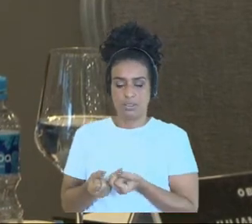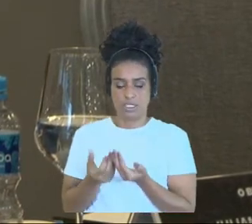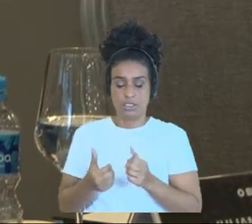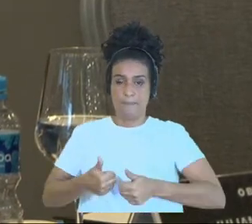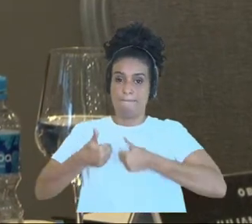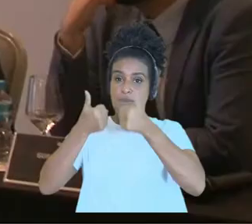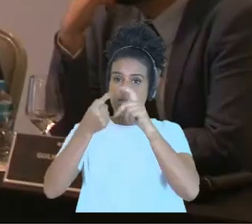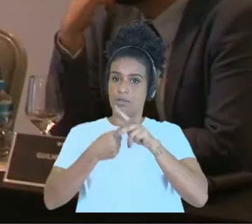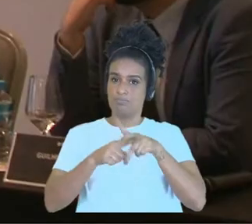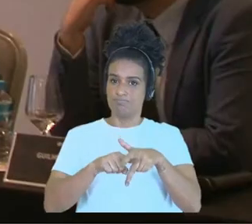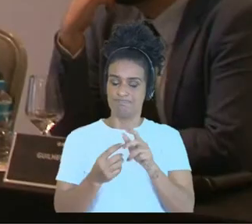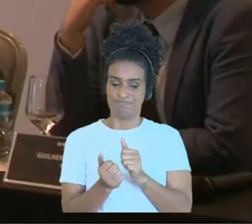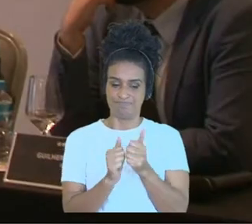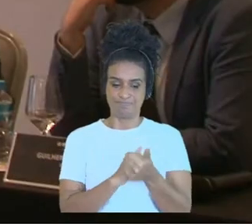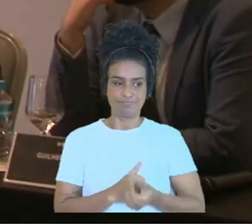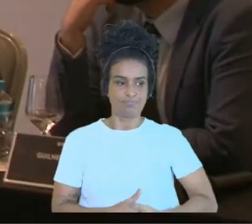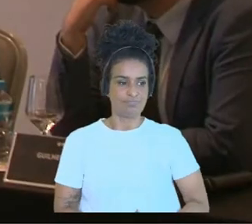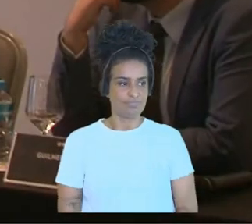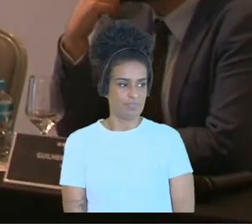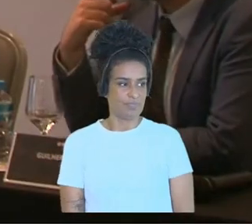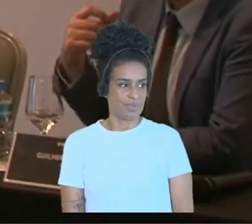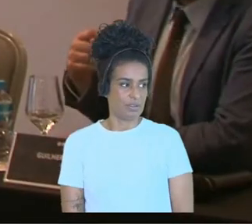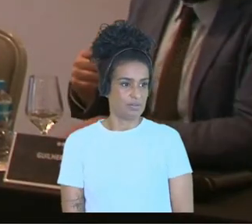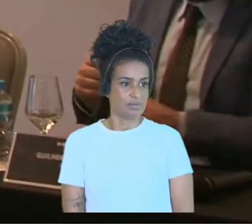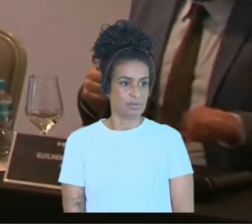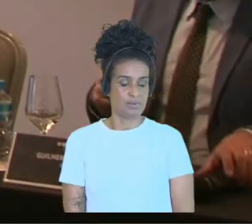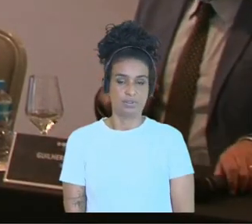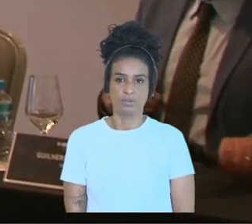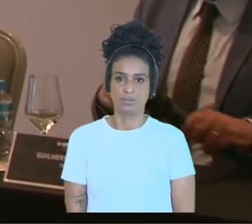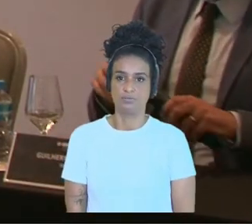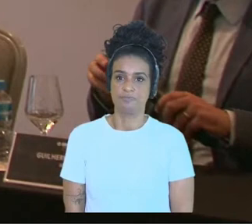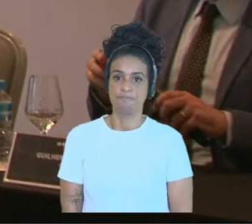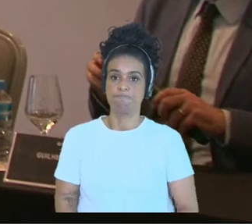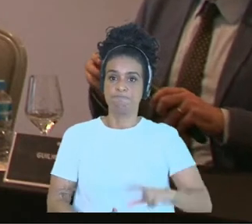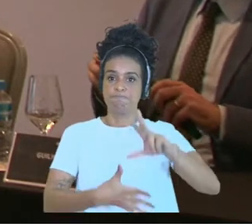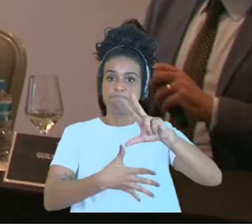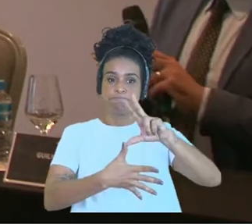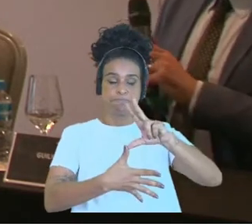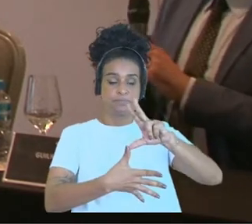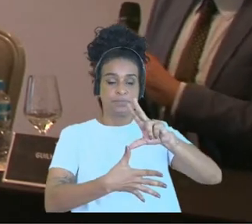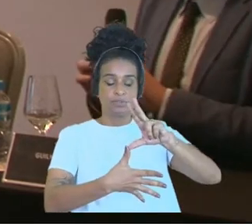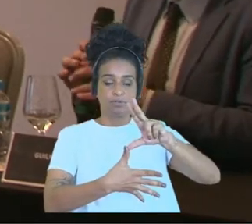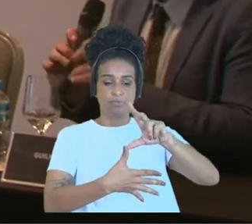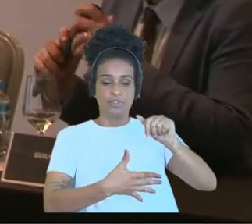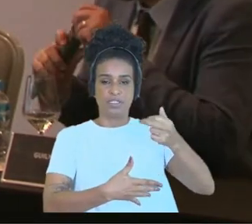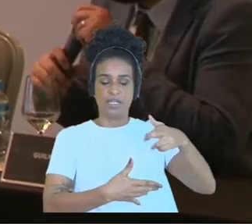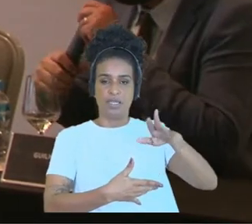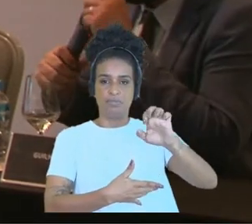Obrigado, Juliana. Avançamos já, Guilherme, por favor, se puder tratar da América Latina.